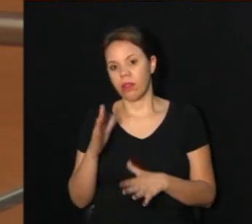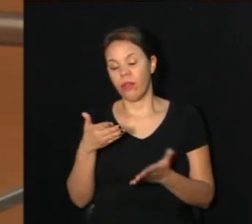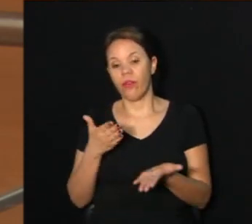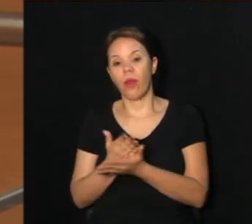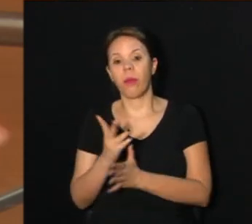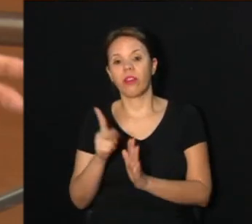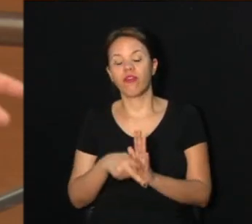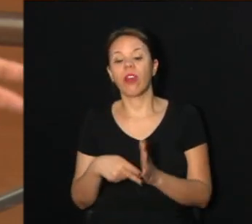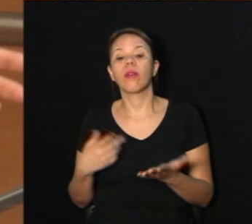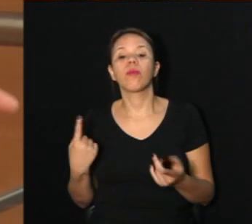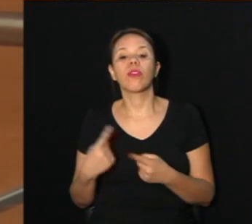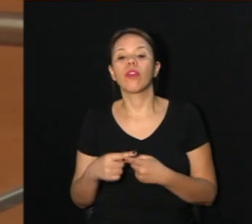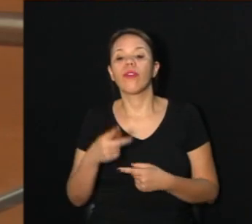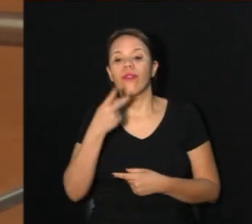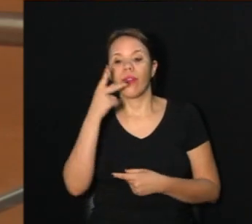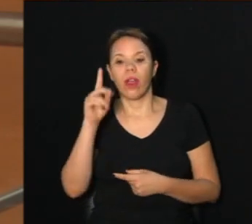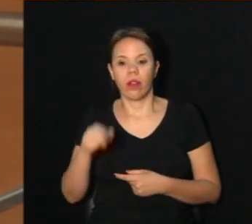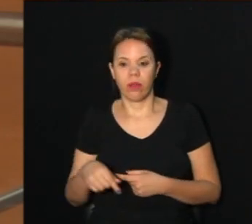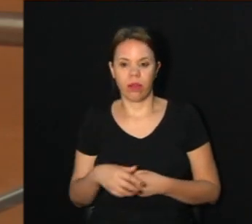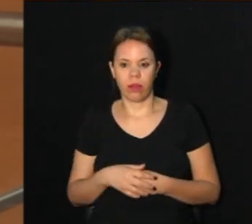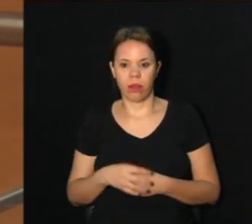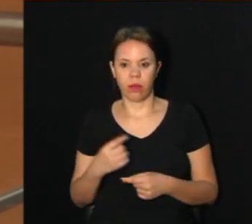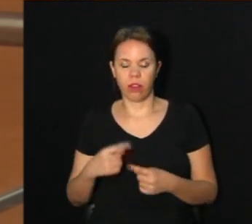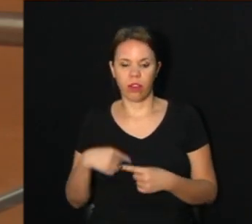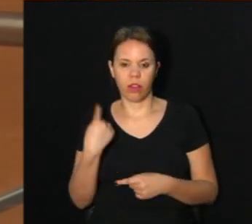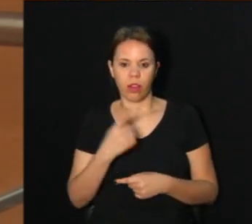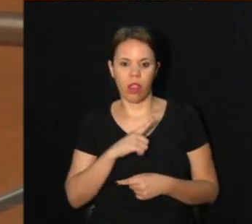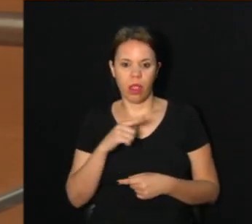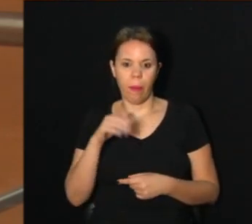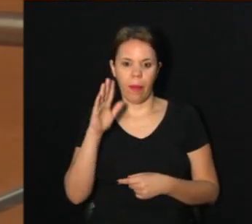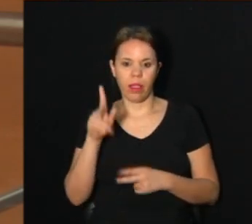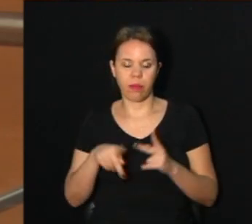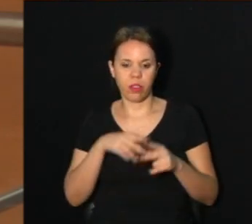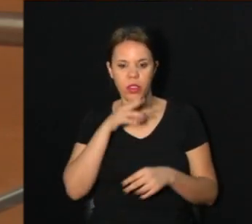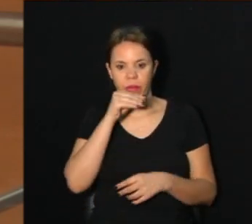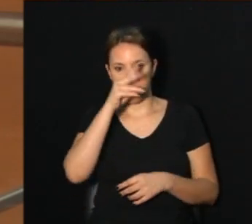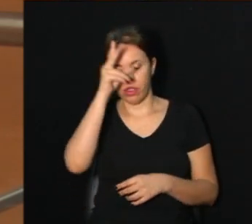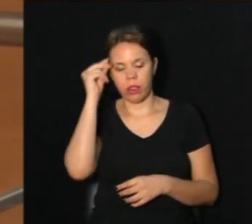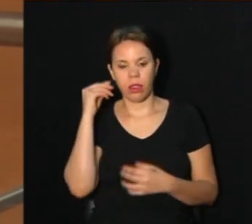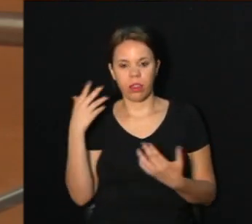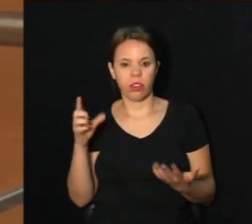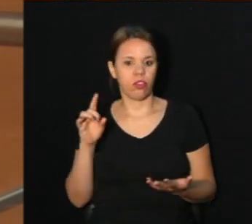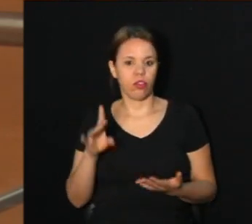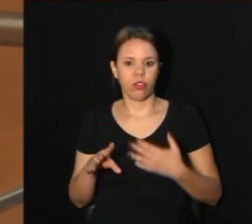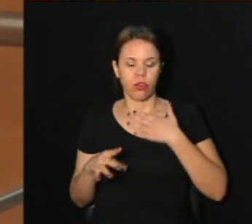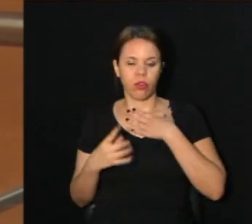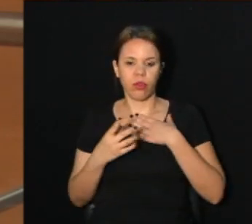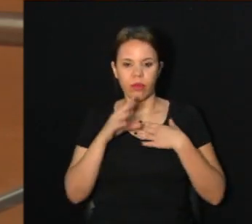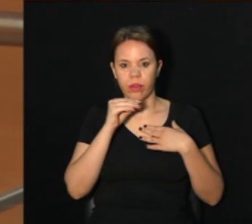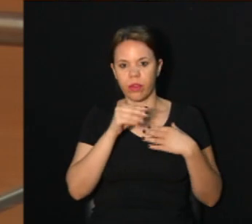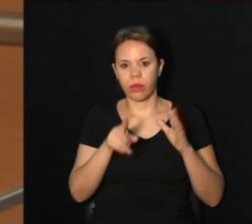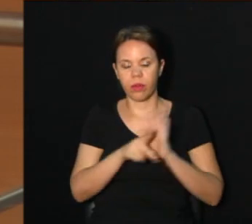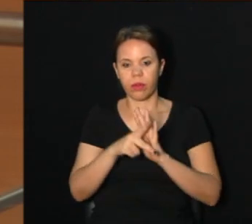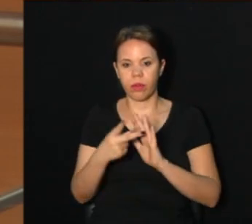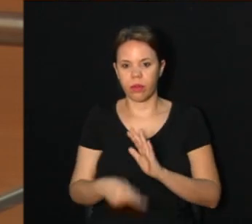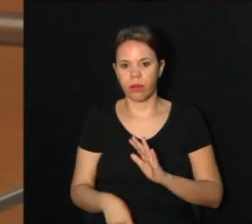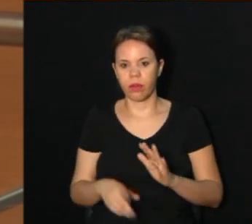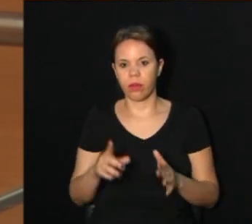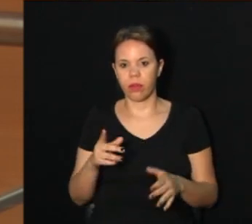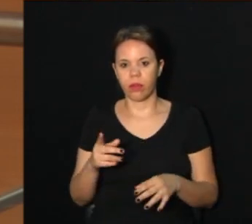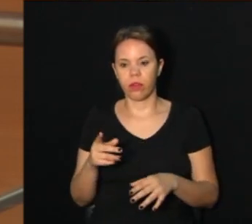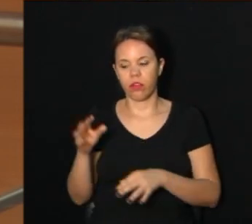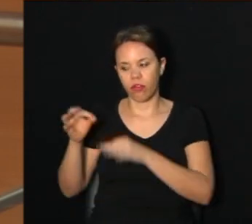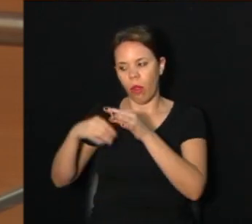esse projeto. Por que eu falo isso? Porque nós temos que envolver mais servidores, não só os servidores específicos, os